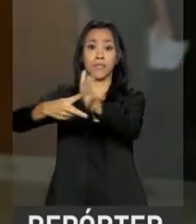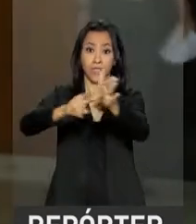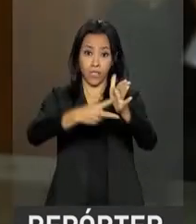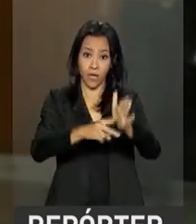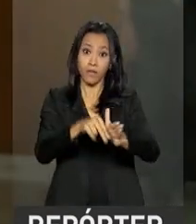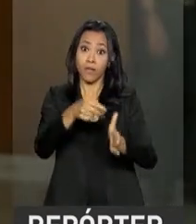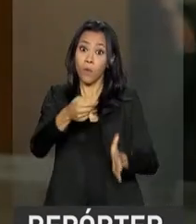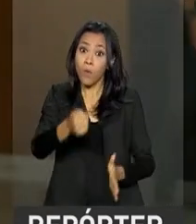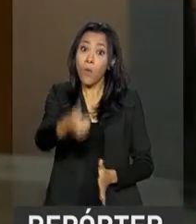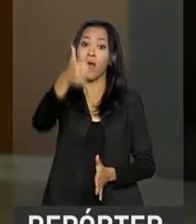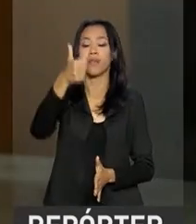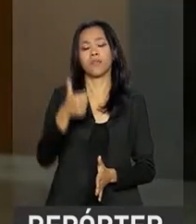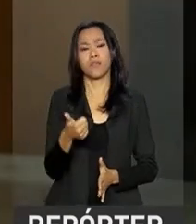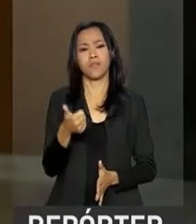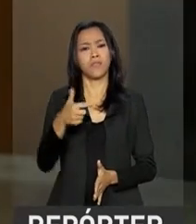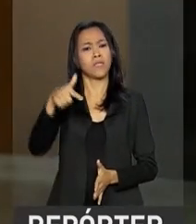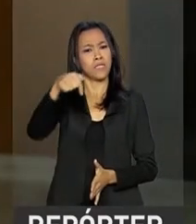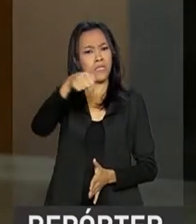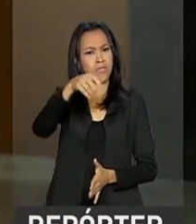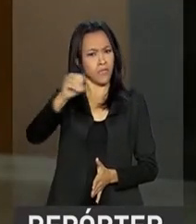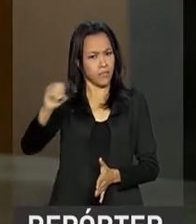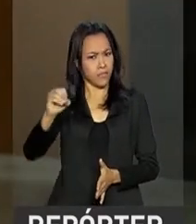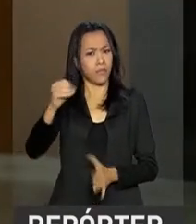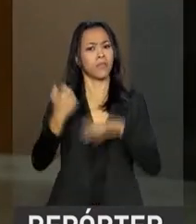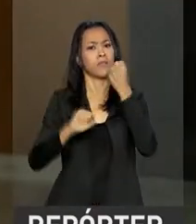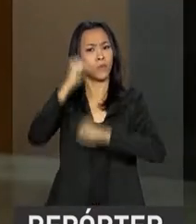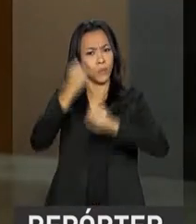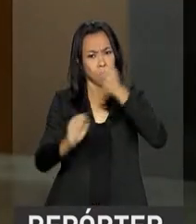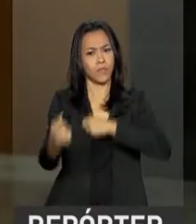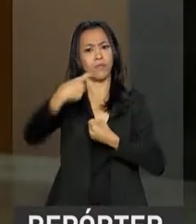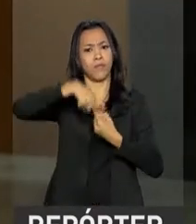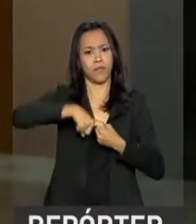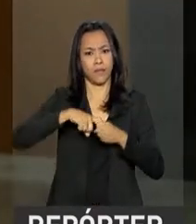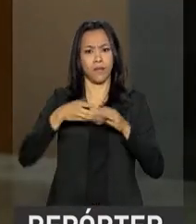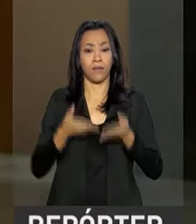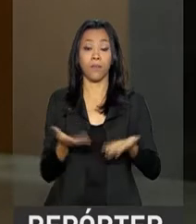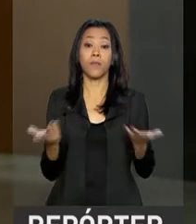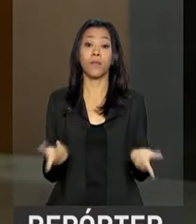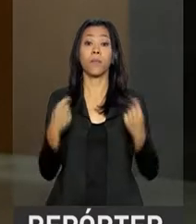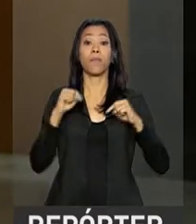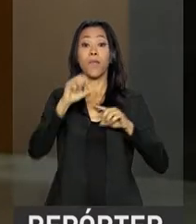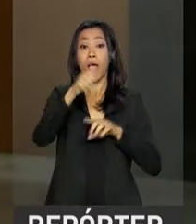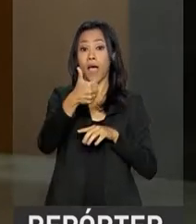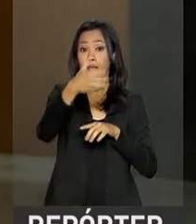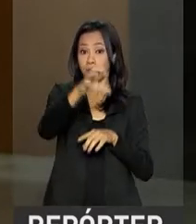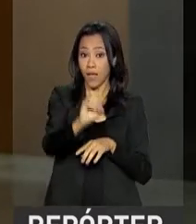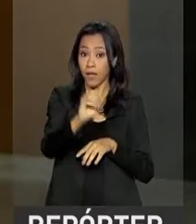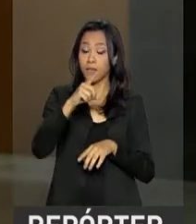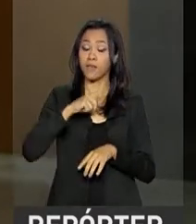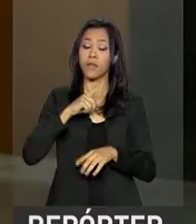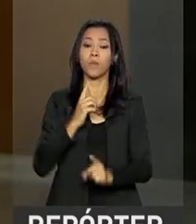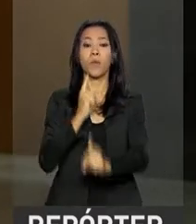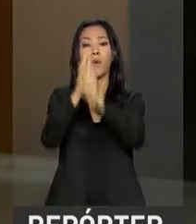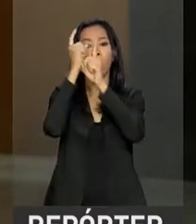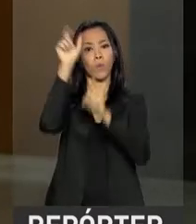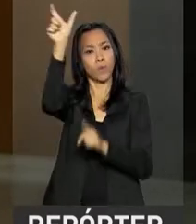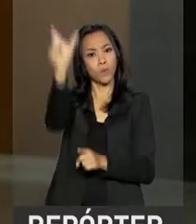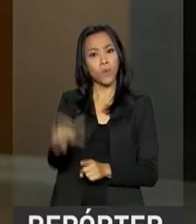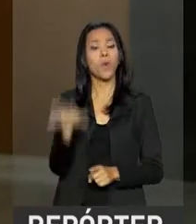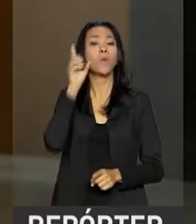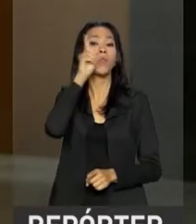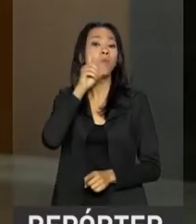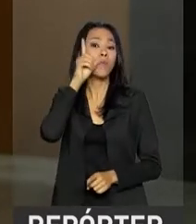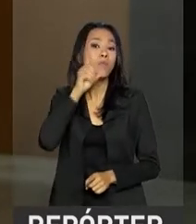700 indústrias filiadas bem às 11 horas o encontro será com o deputado celso russomanno que o